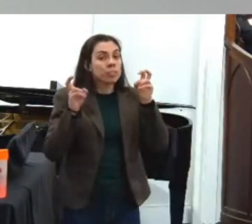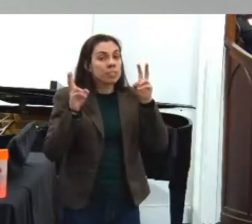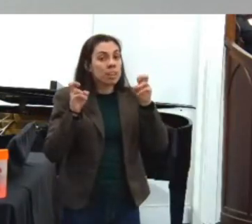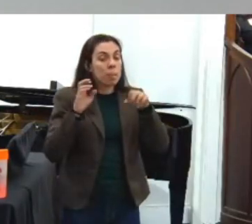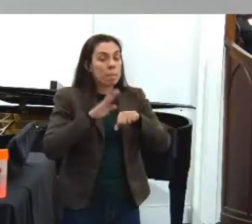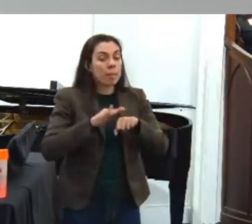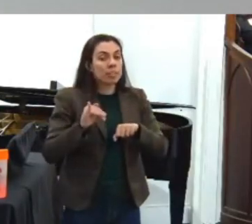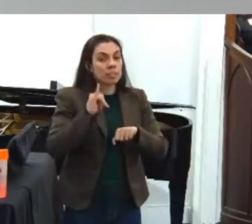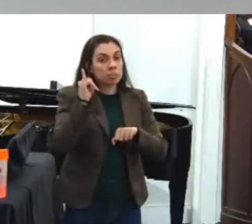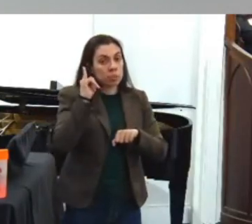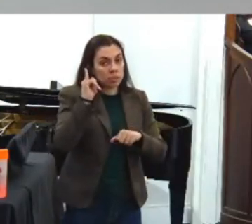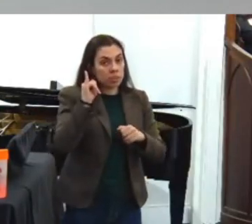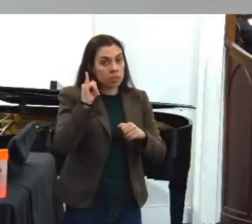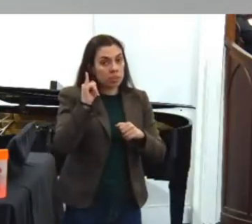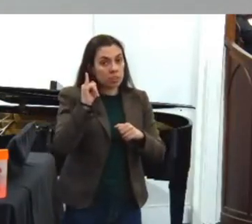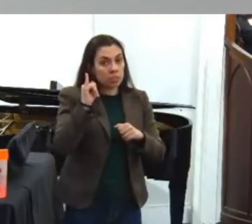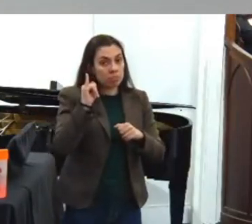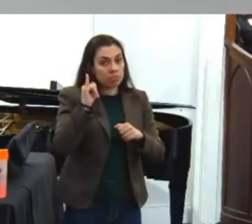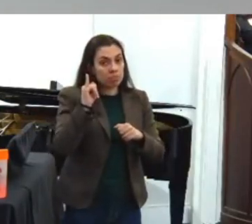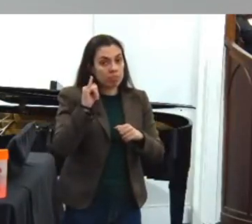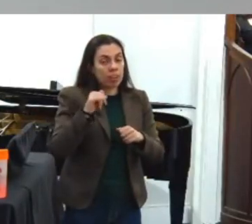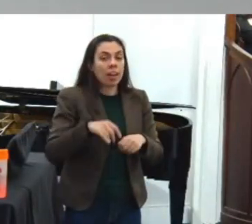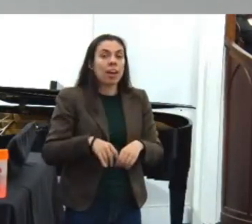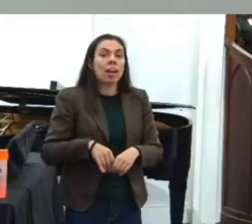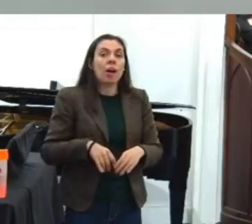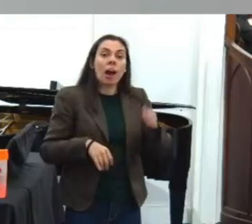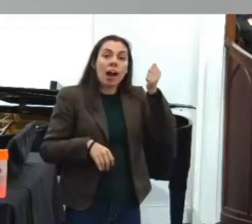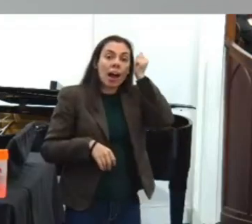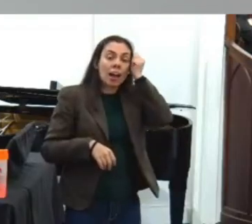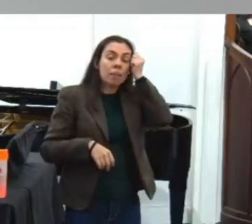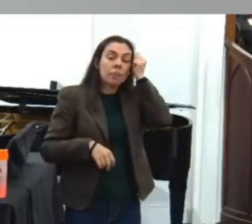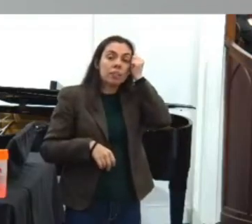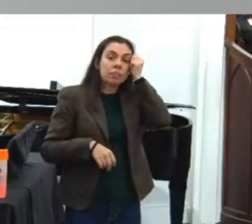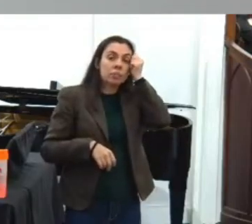comunhão, ela é uma palavra